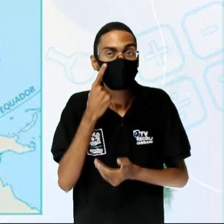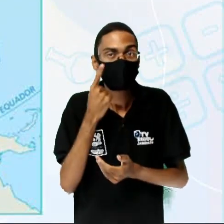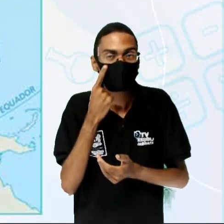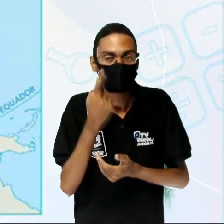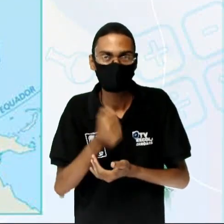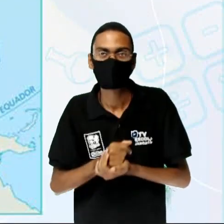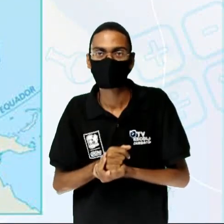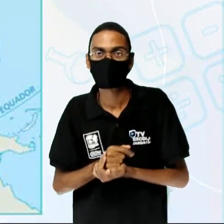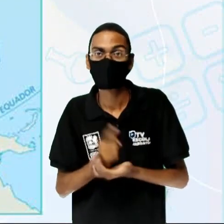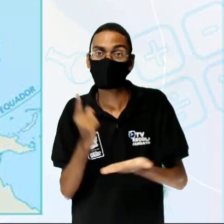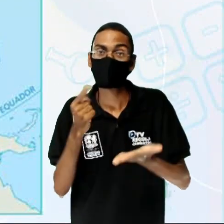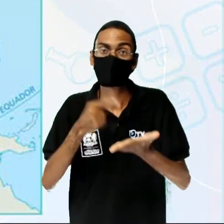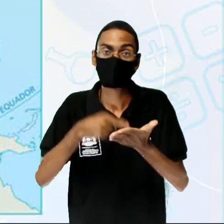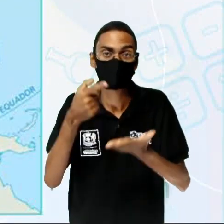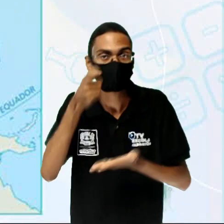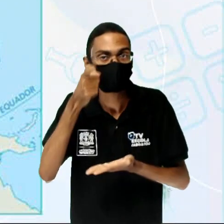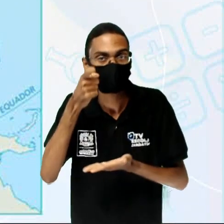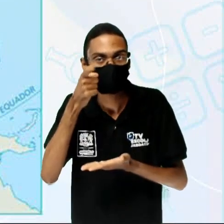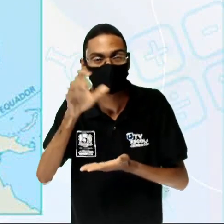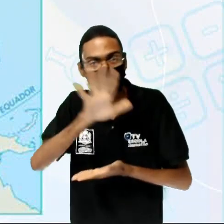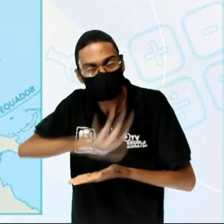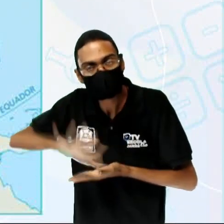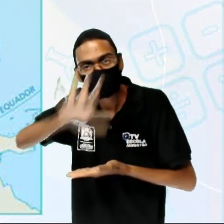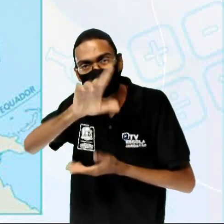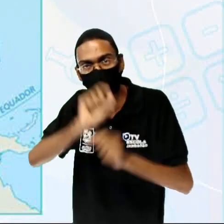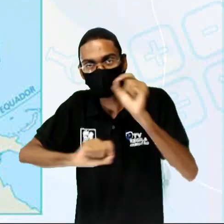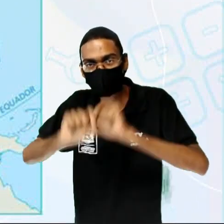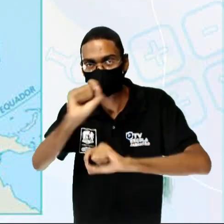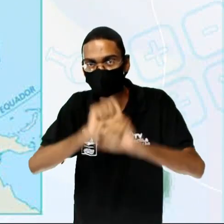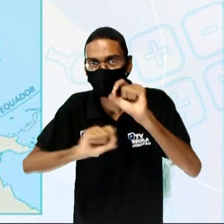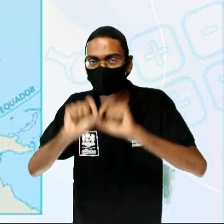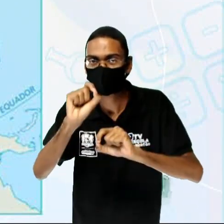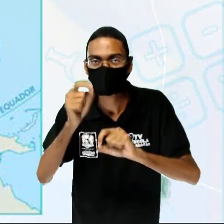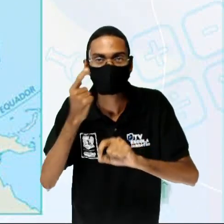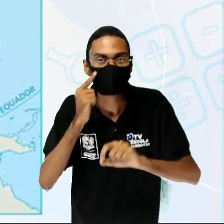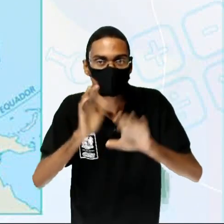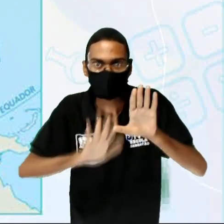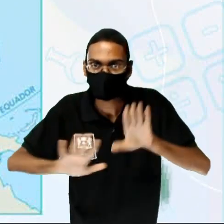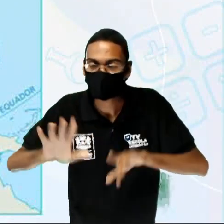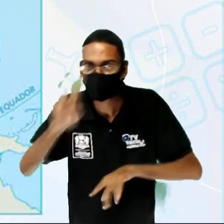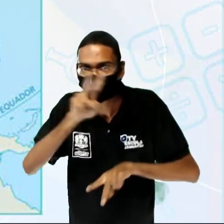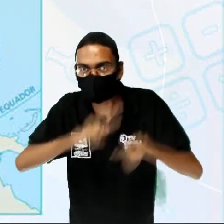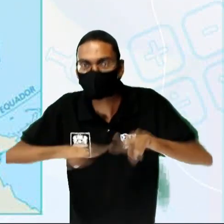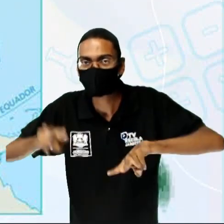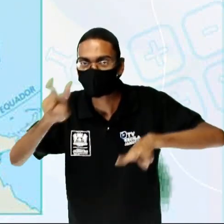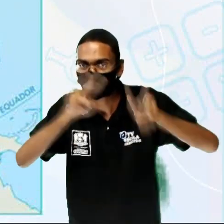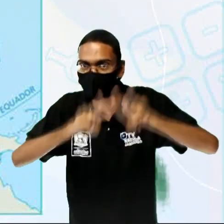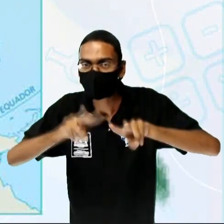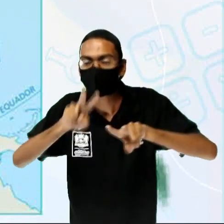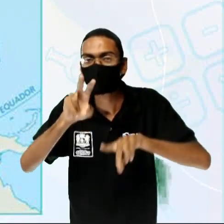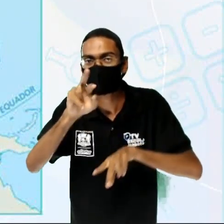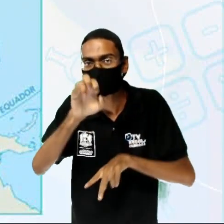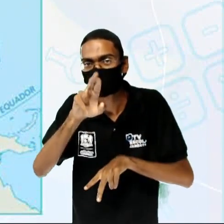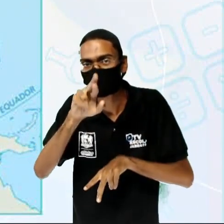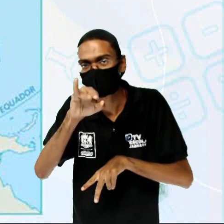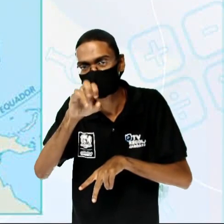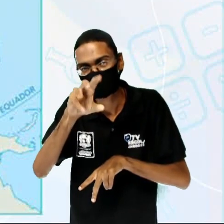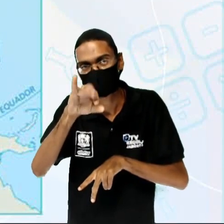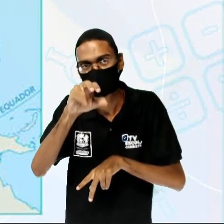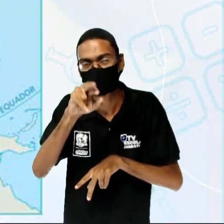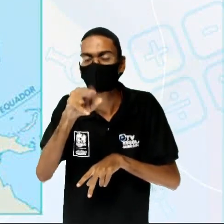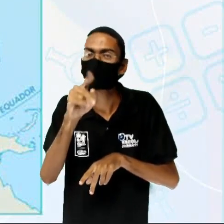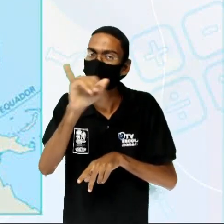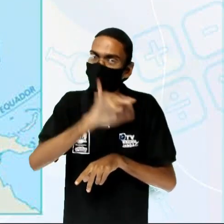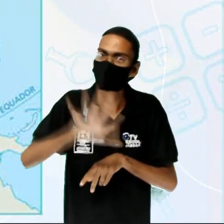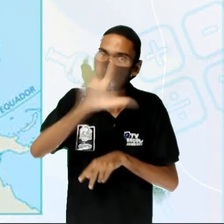um dos pontos interessantes dessa regionalização é que ela é, né, na visão eurocêntrica. Ela foi regionalizada, essa parte aqui, ó,